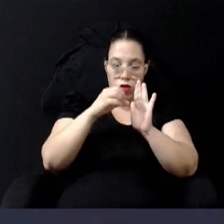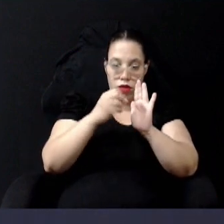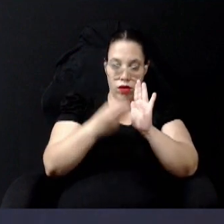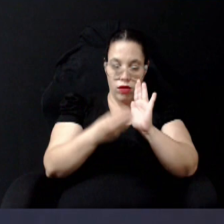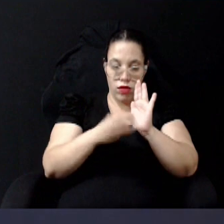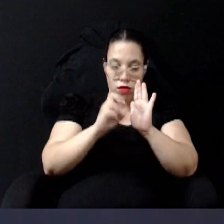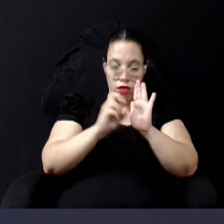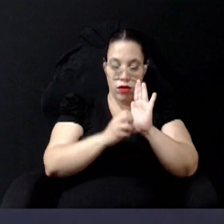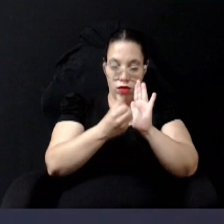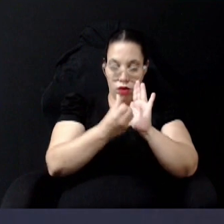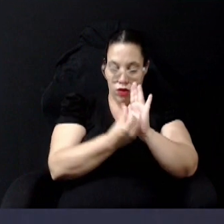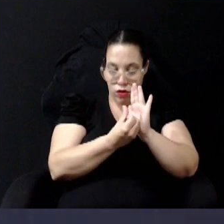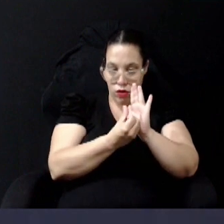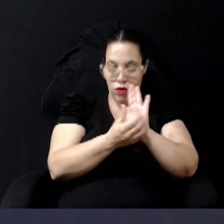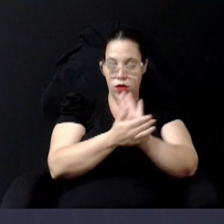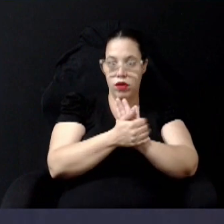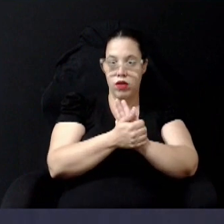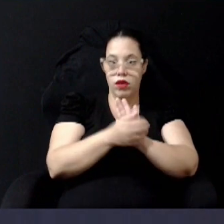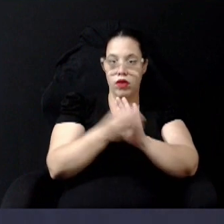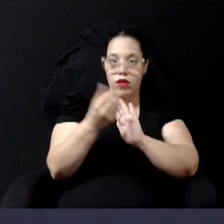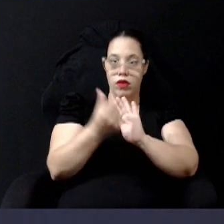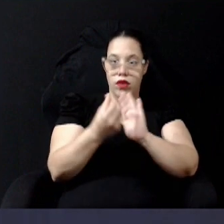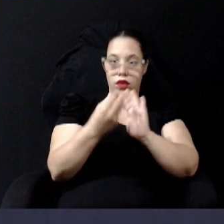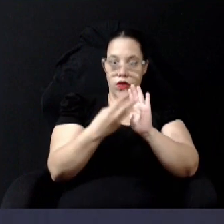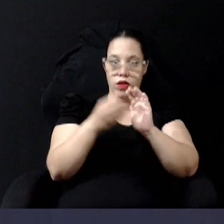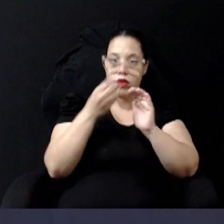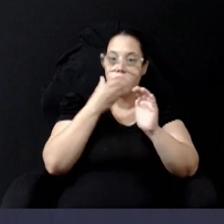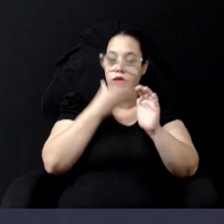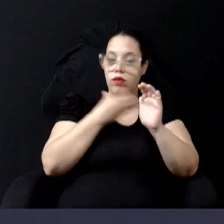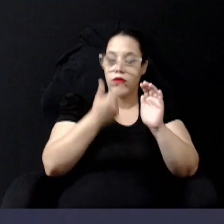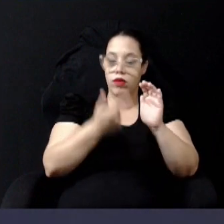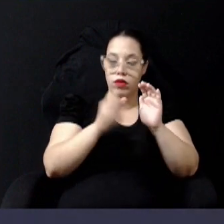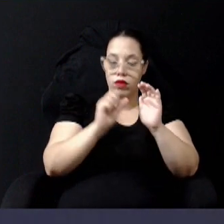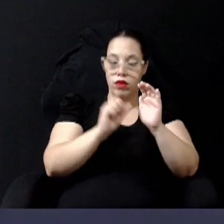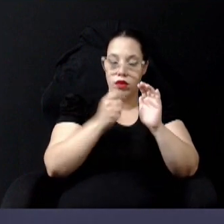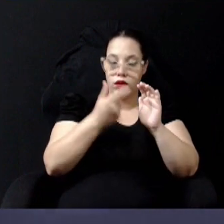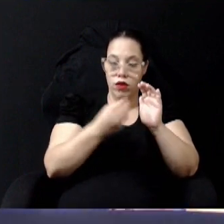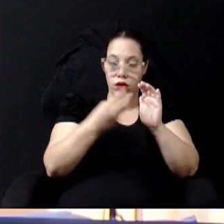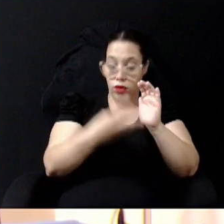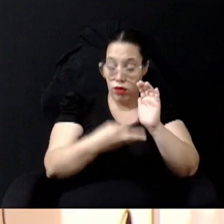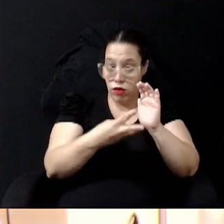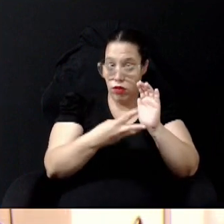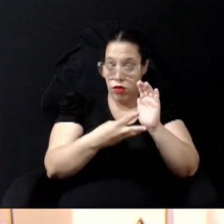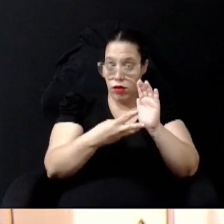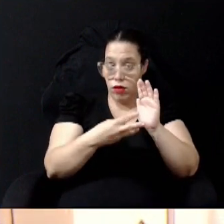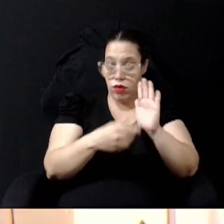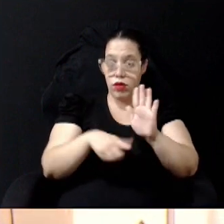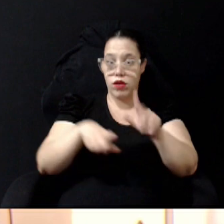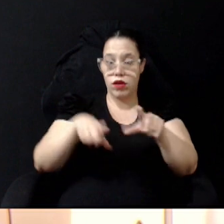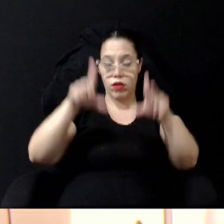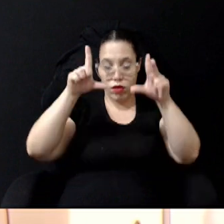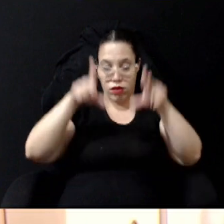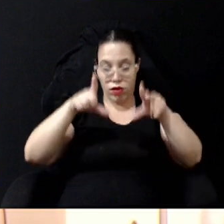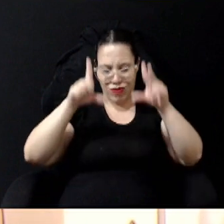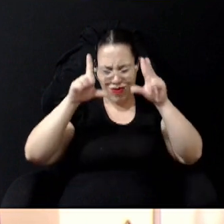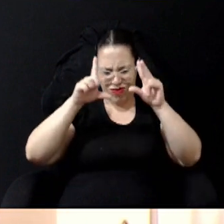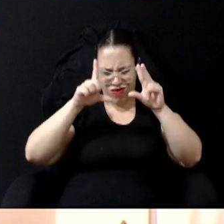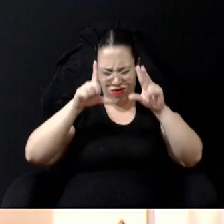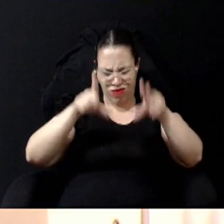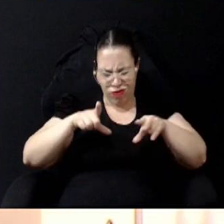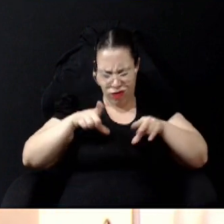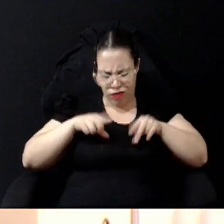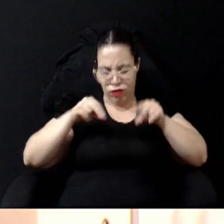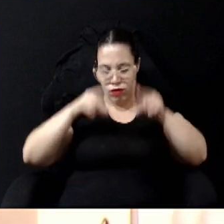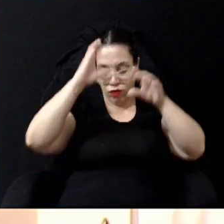5.656, de 13 de dezembro de 2023, concede a Valdir Oliveira o título